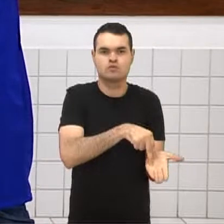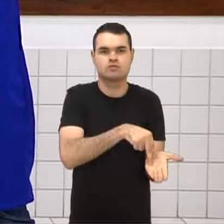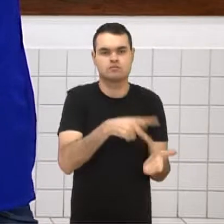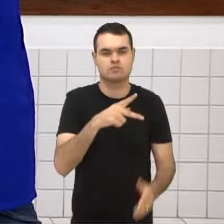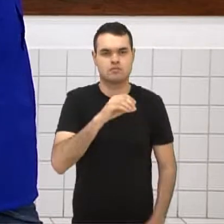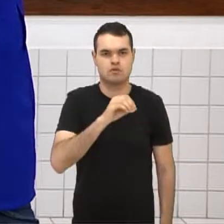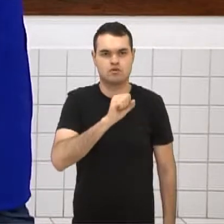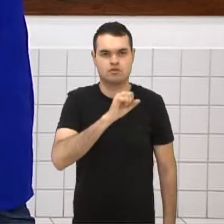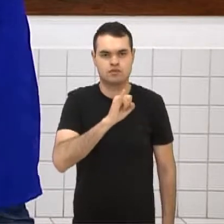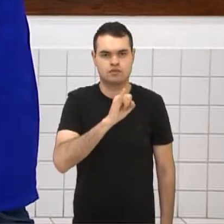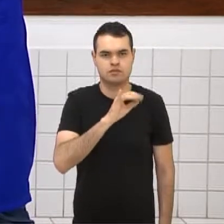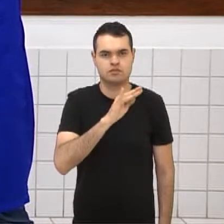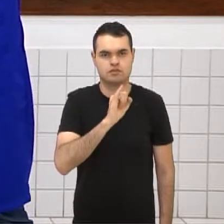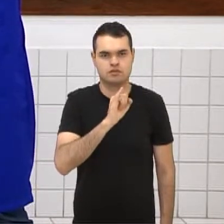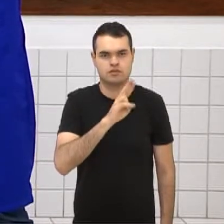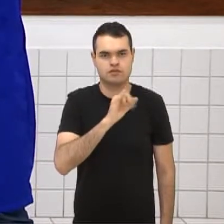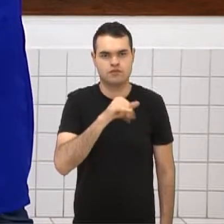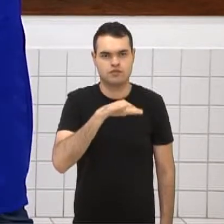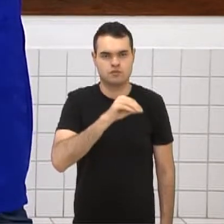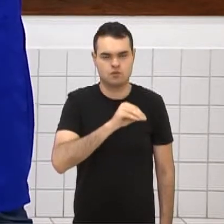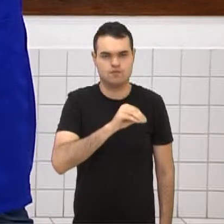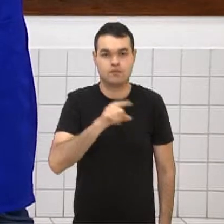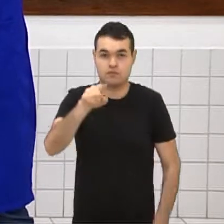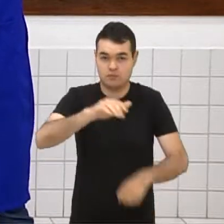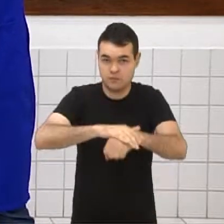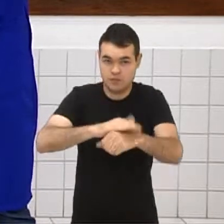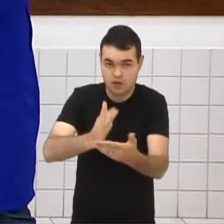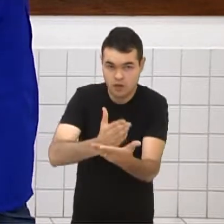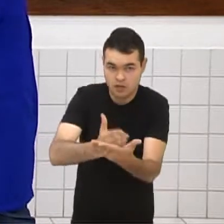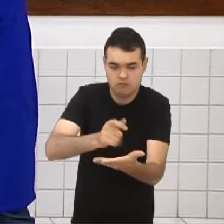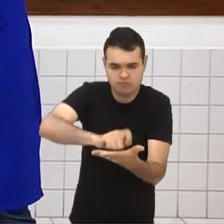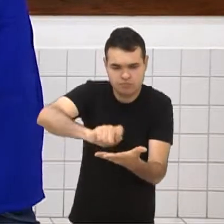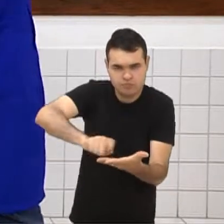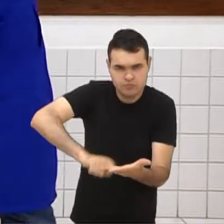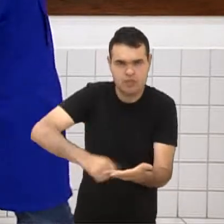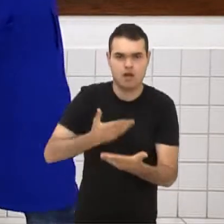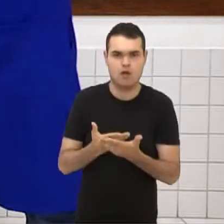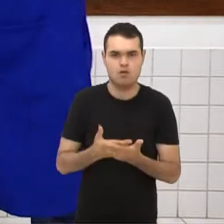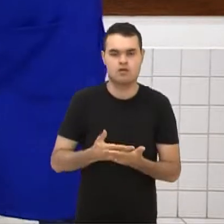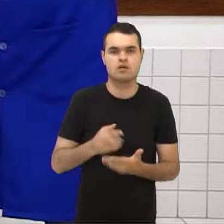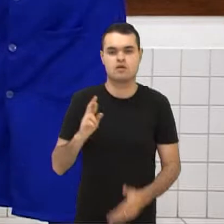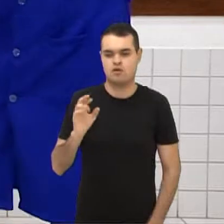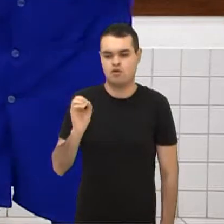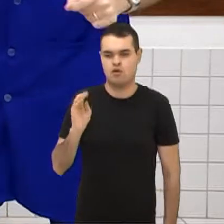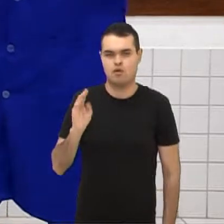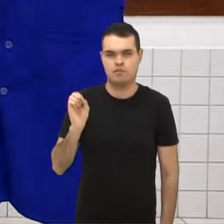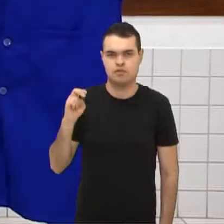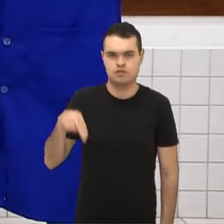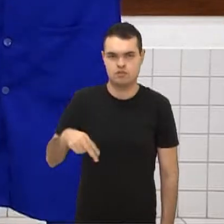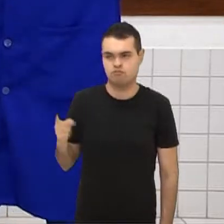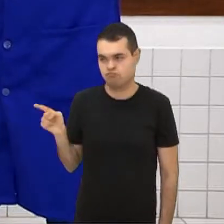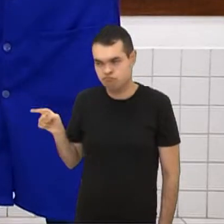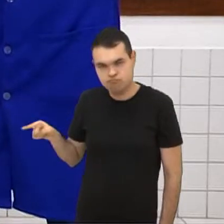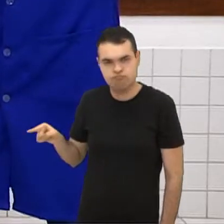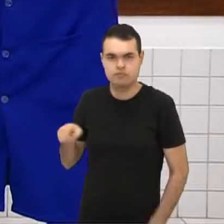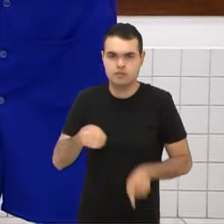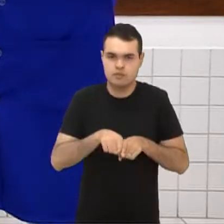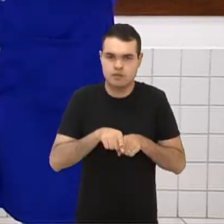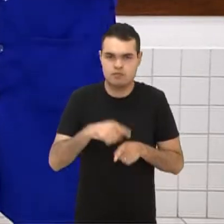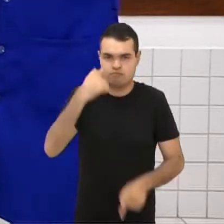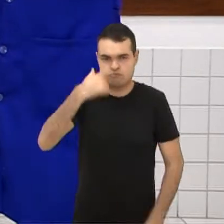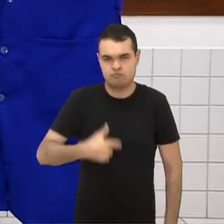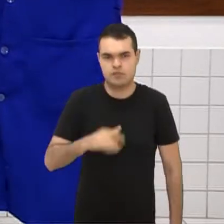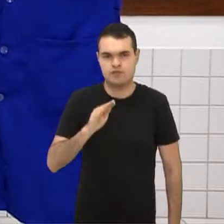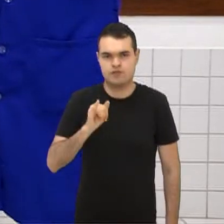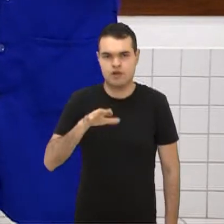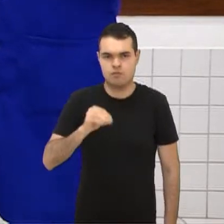atenção. Pega o seu caderno aí, anota a data de hoje aí, aula do professor Robson, professor Fábio, melhor aula da semana,